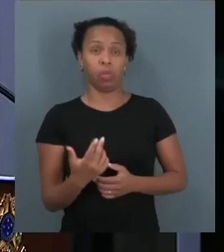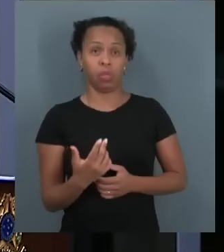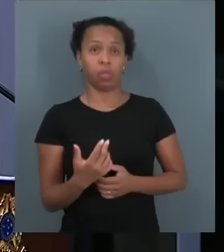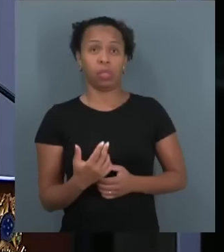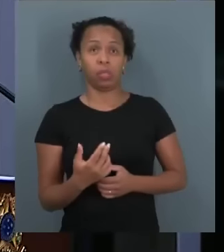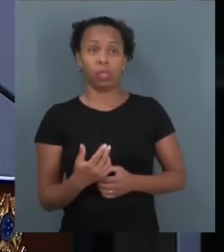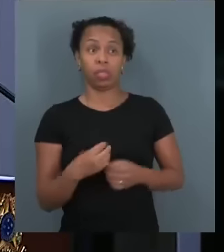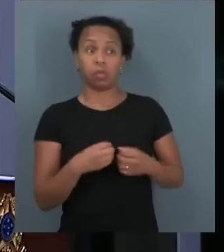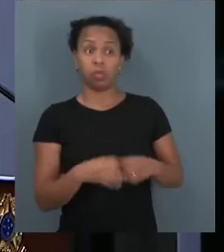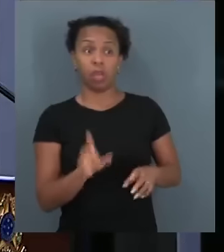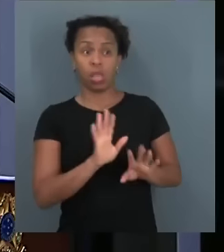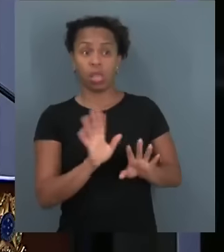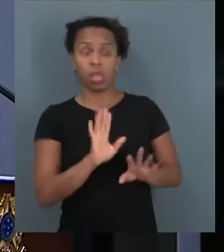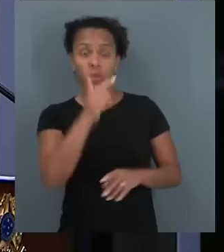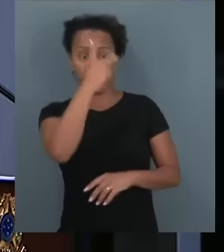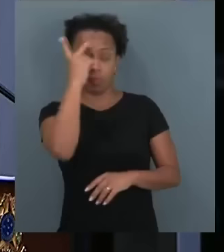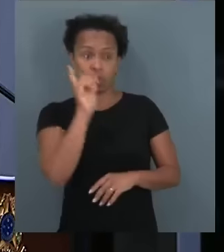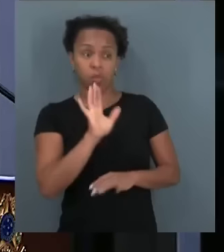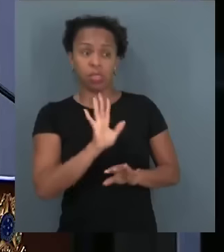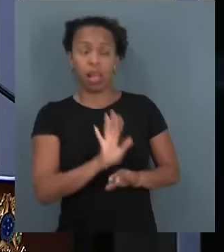Não das pessoas que estão lá,